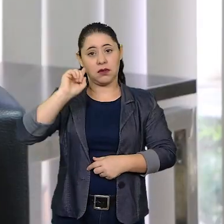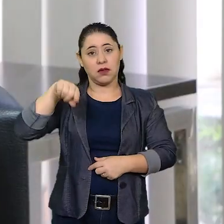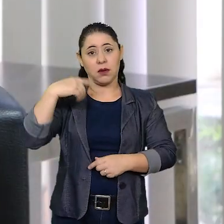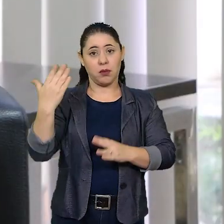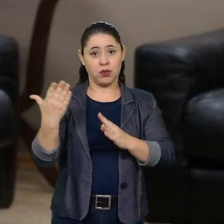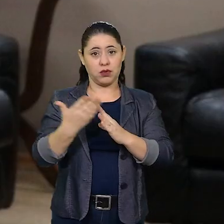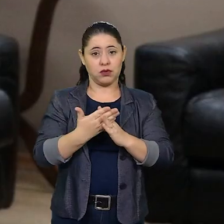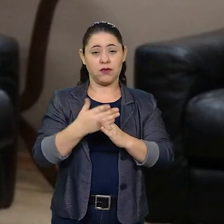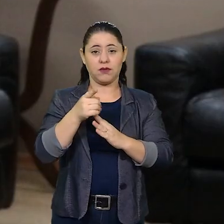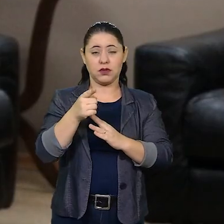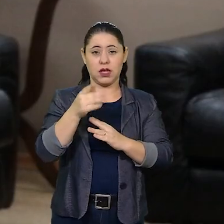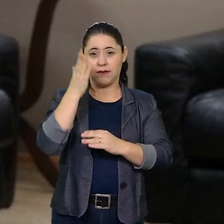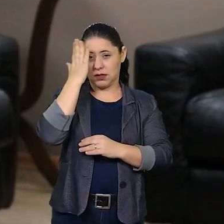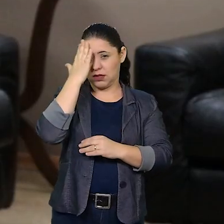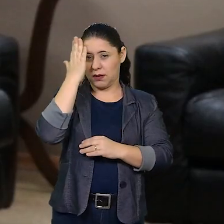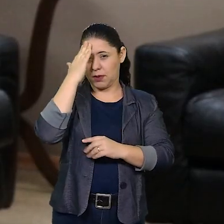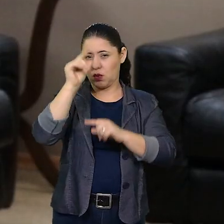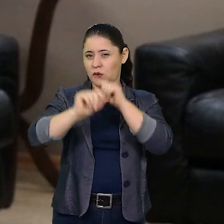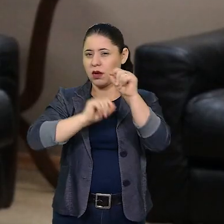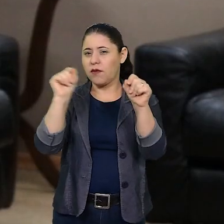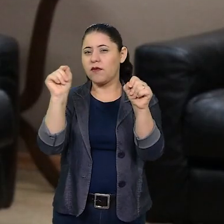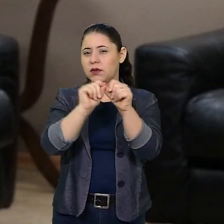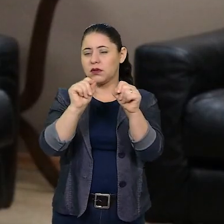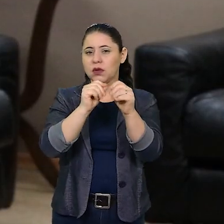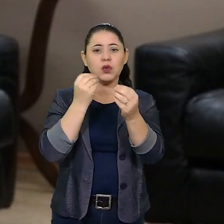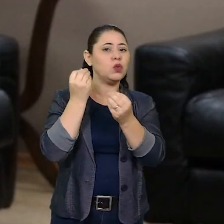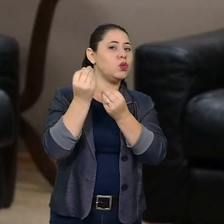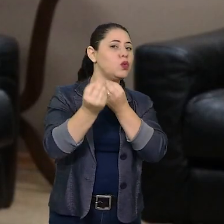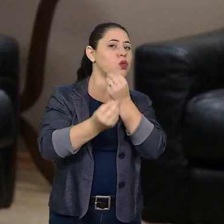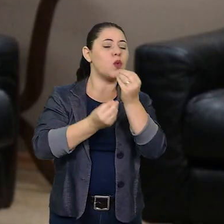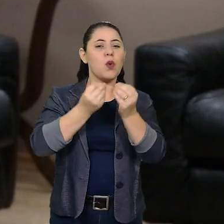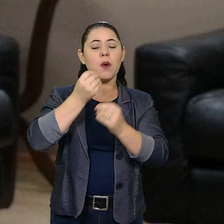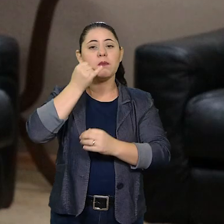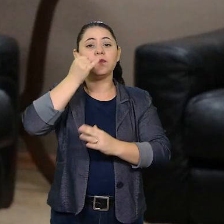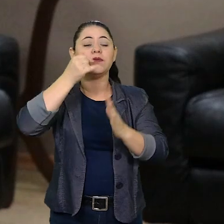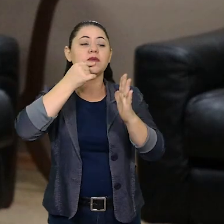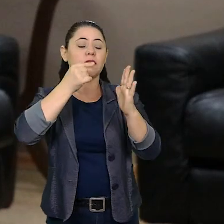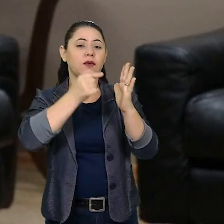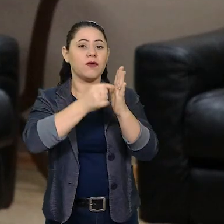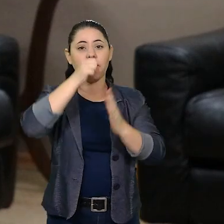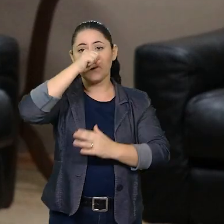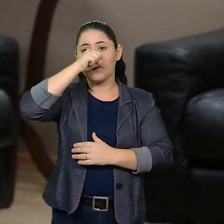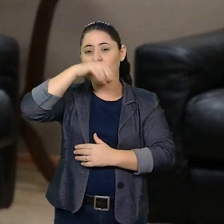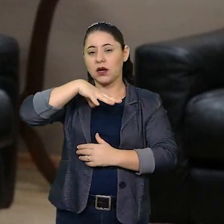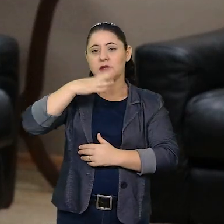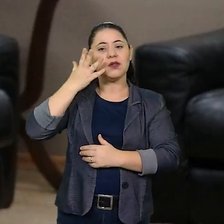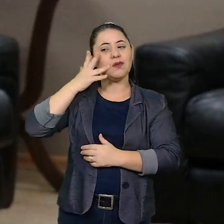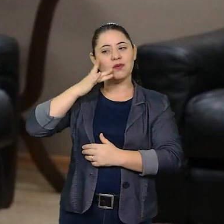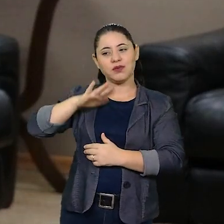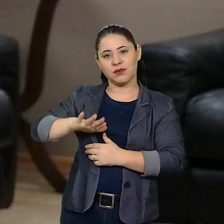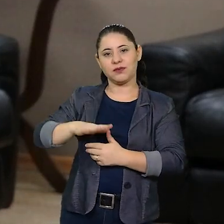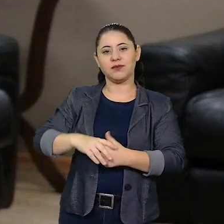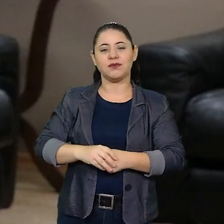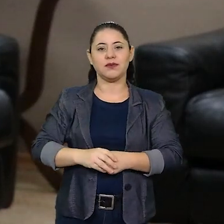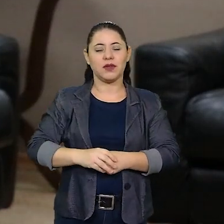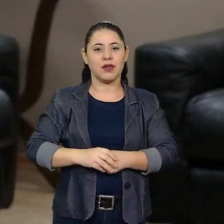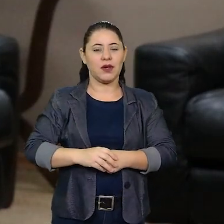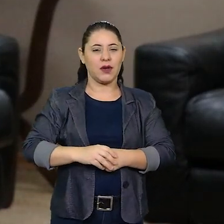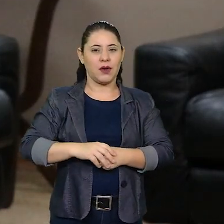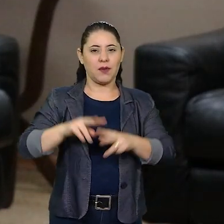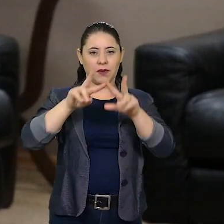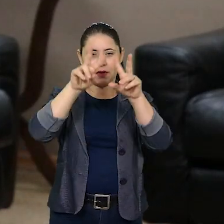Sim. Depois do intervalo, você fica sabendo o que fazer e como denunciar uma